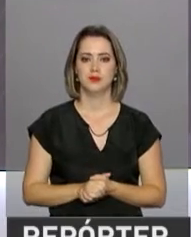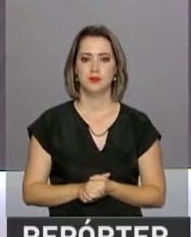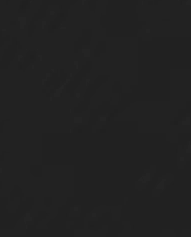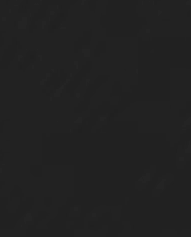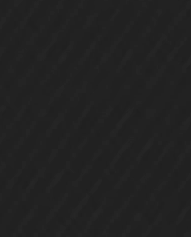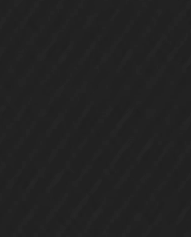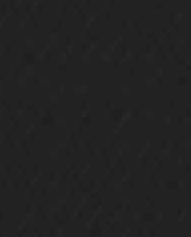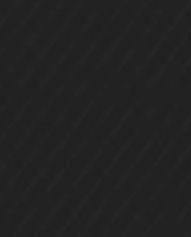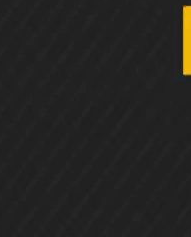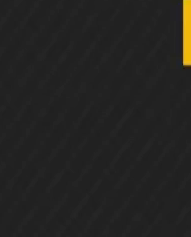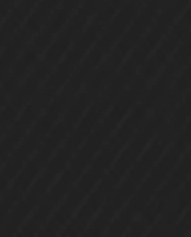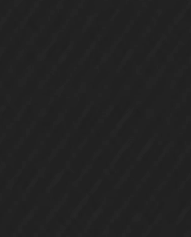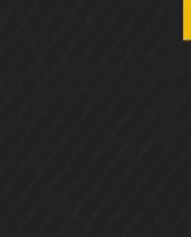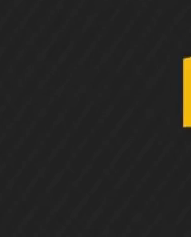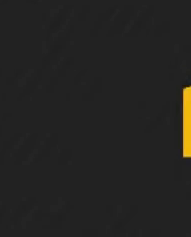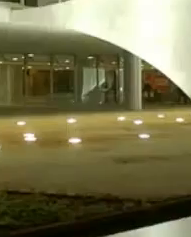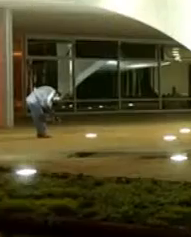Federal.